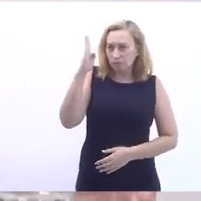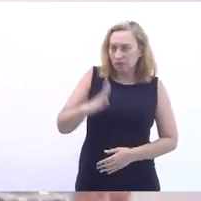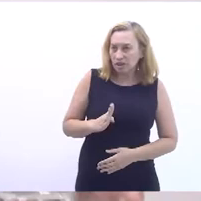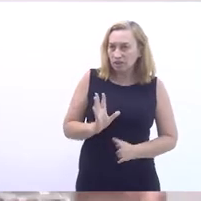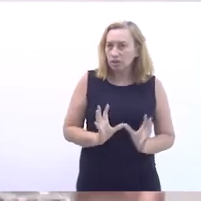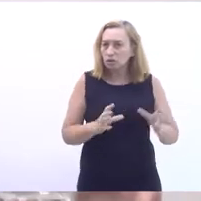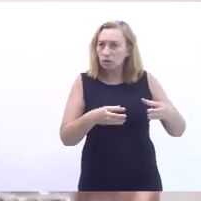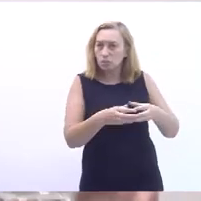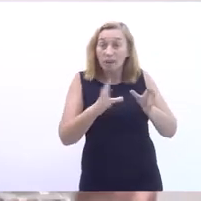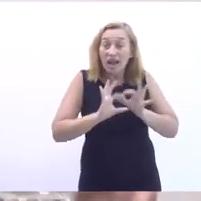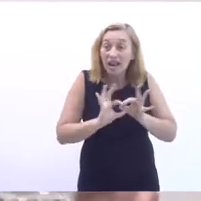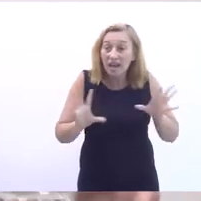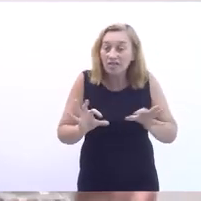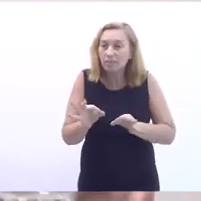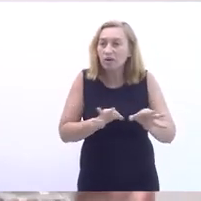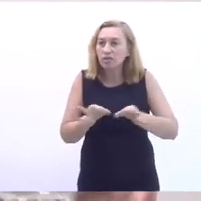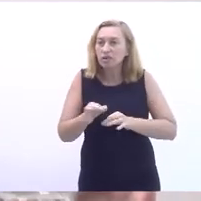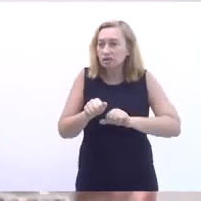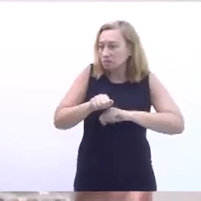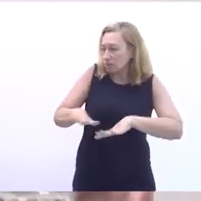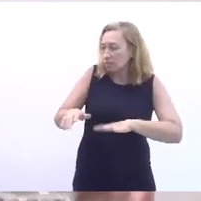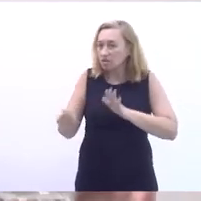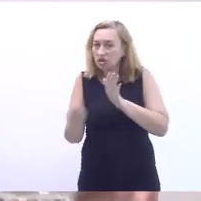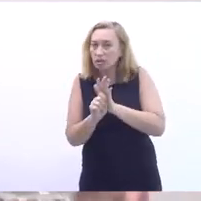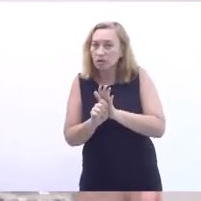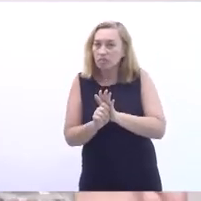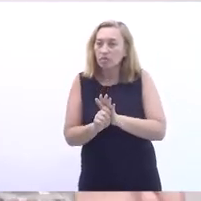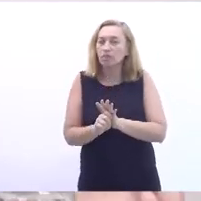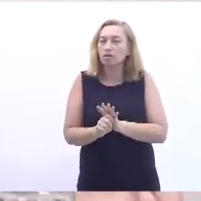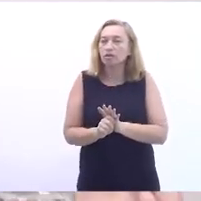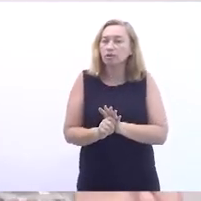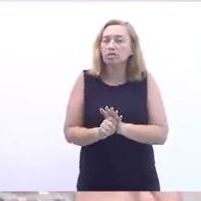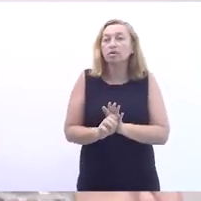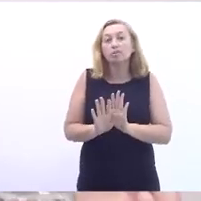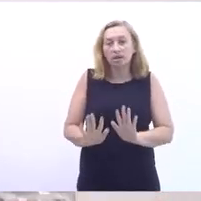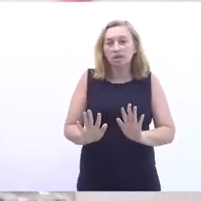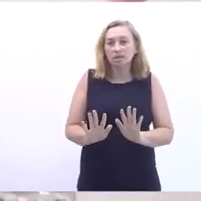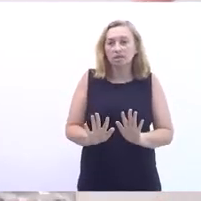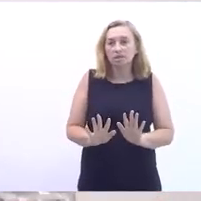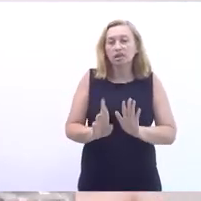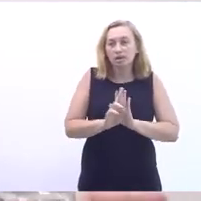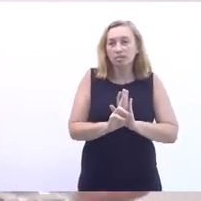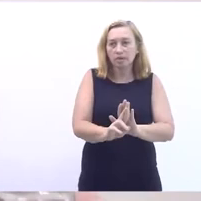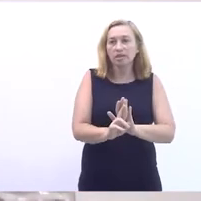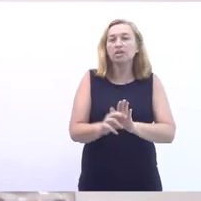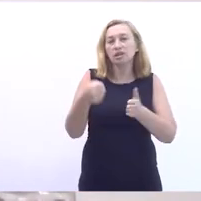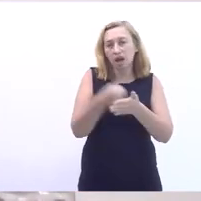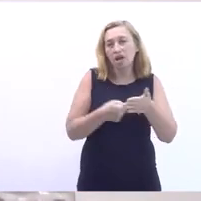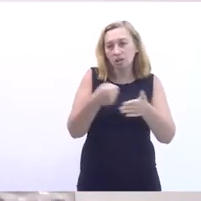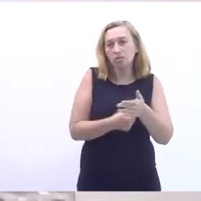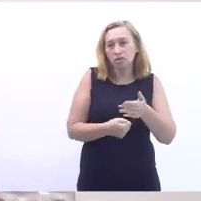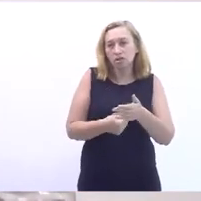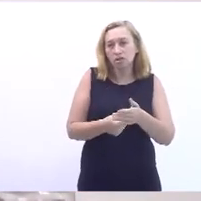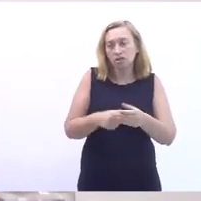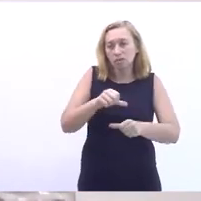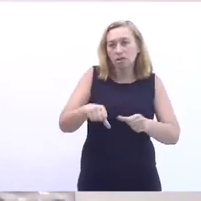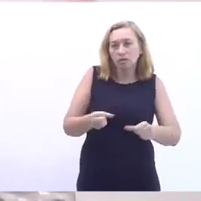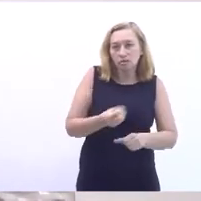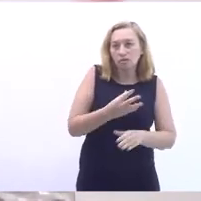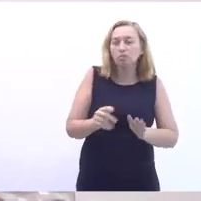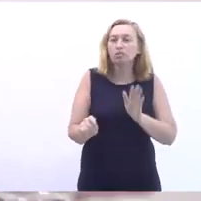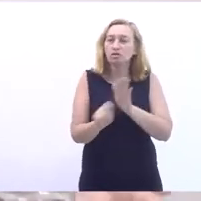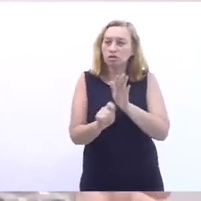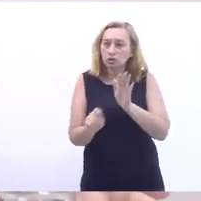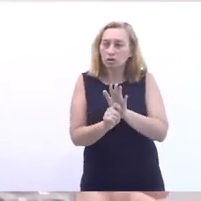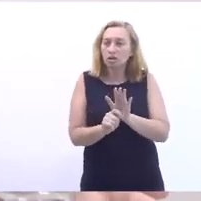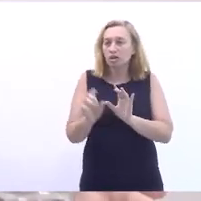coletivo é livre para organizar sua marcha da maconha desde que represente a luta por uma reforma de drogas